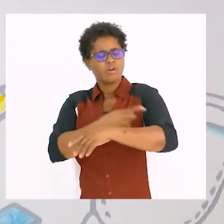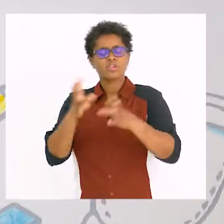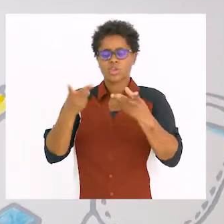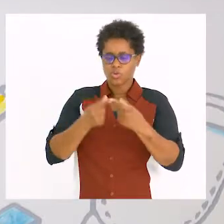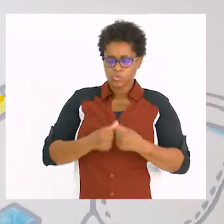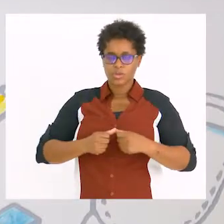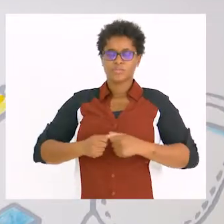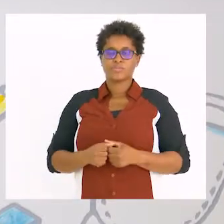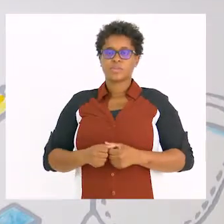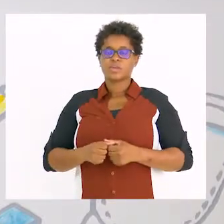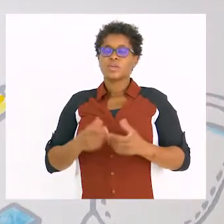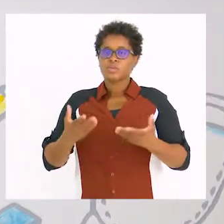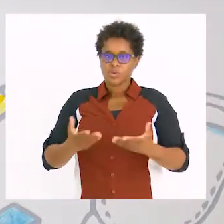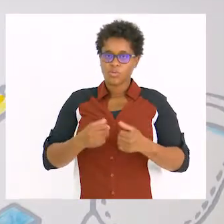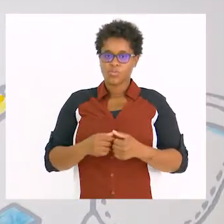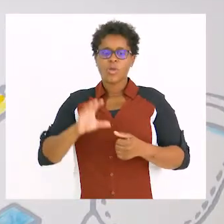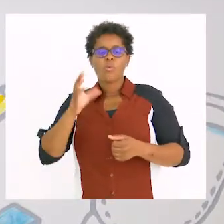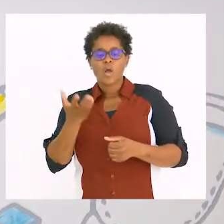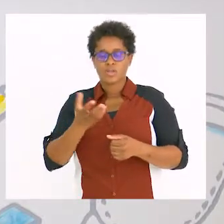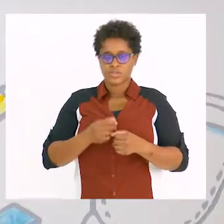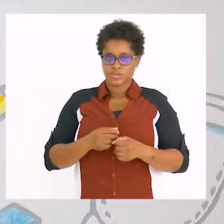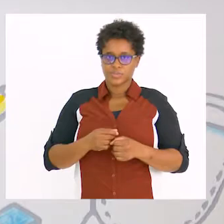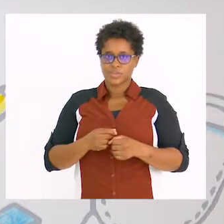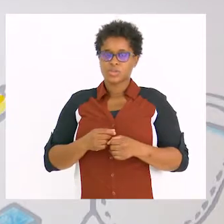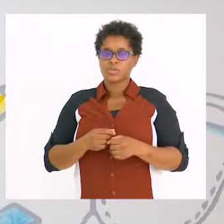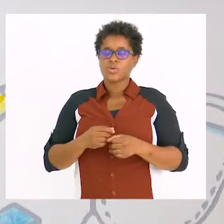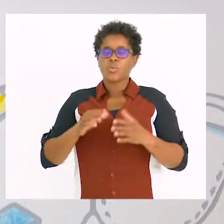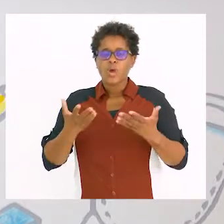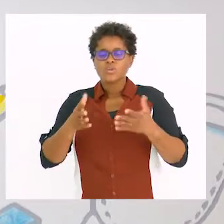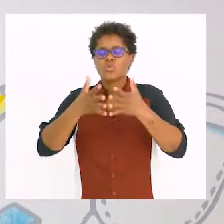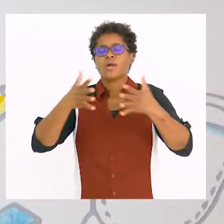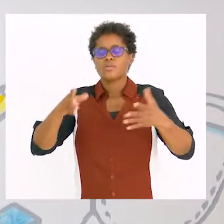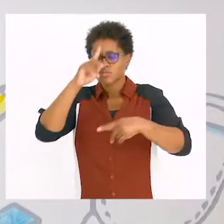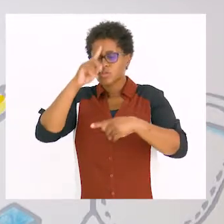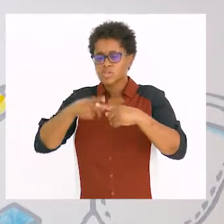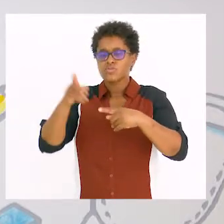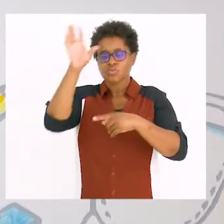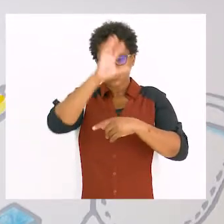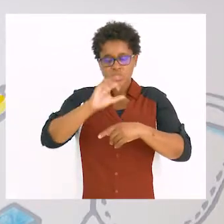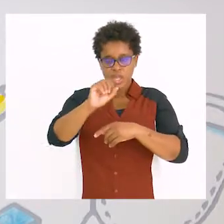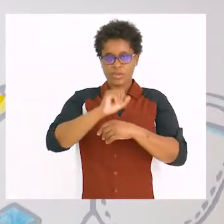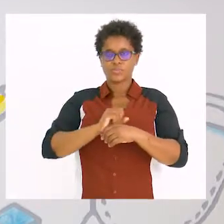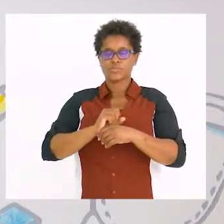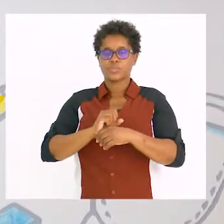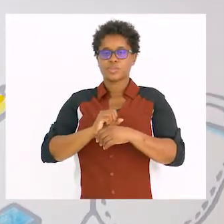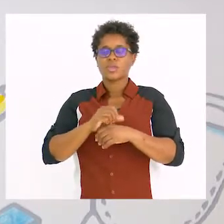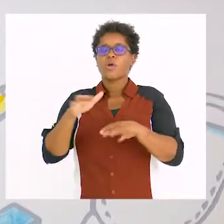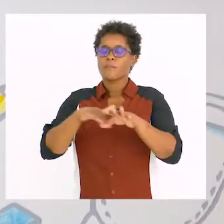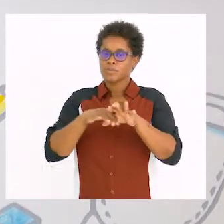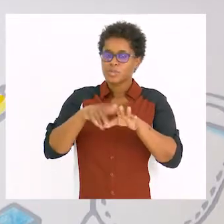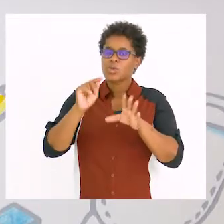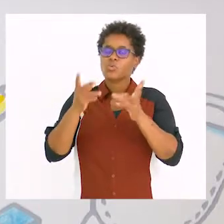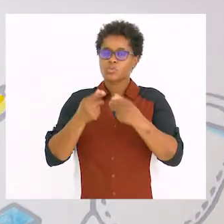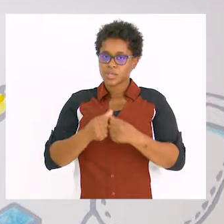economia. Então, quais são os grandes objetivos do Estado ao intervir